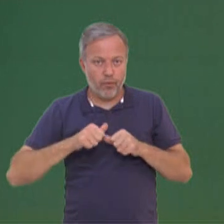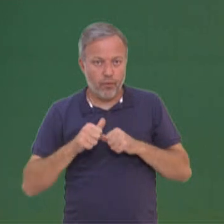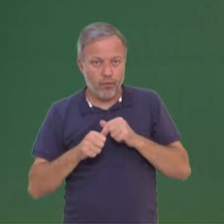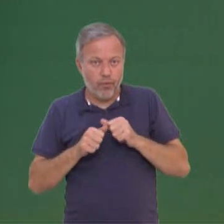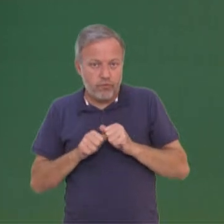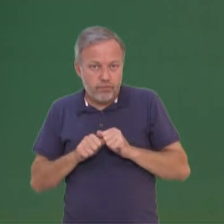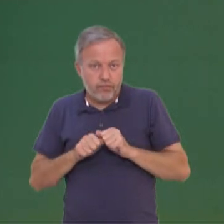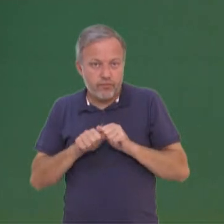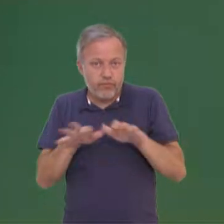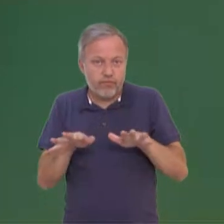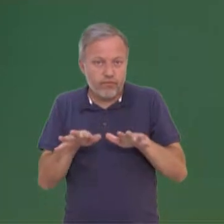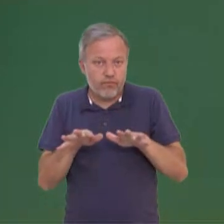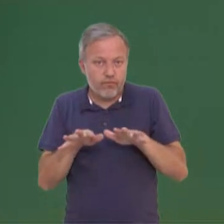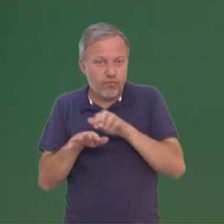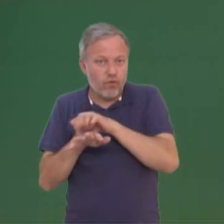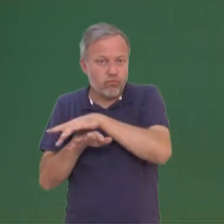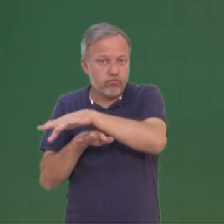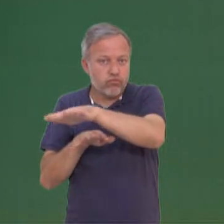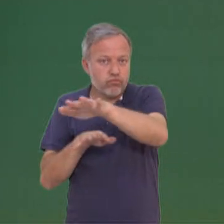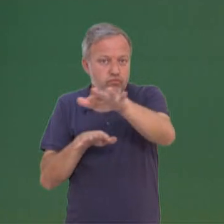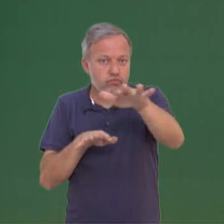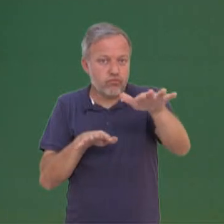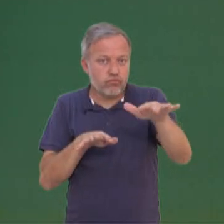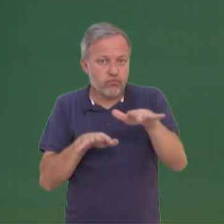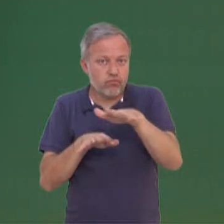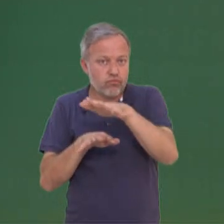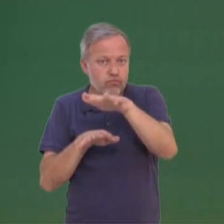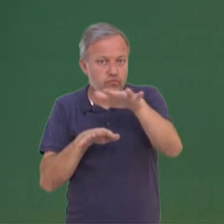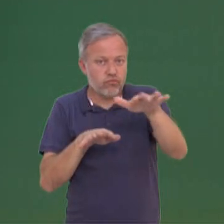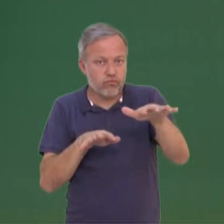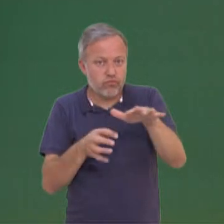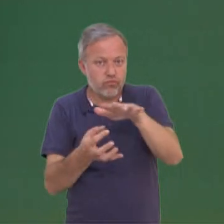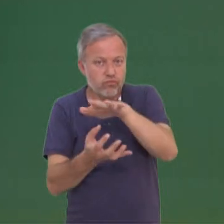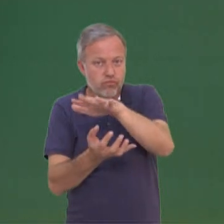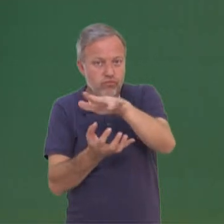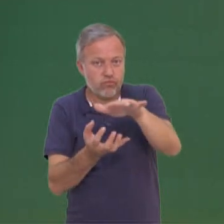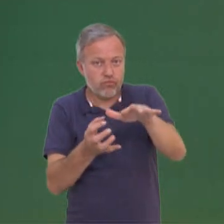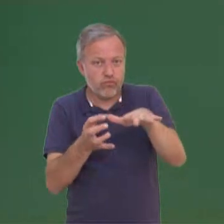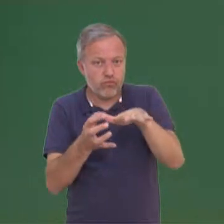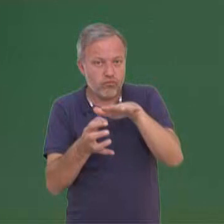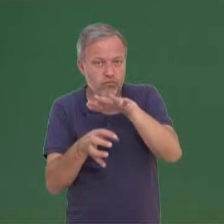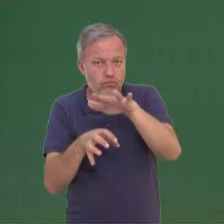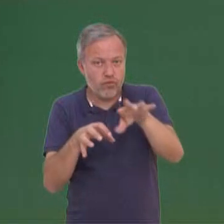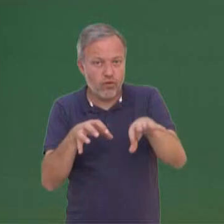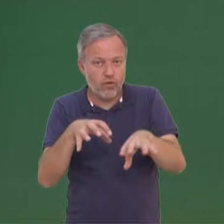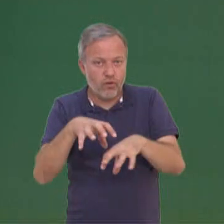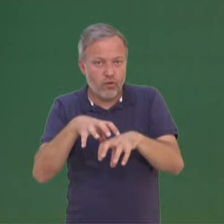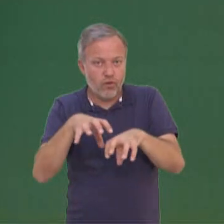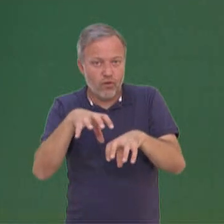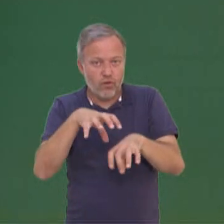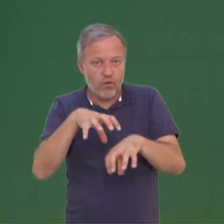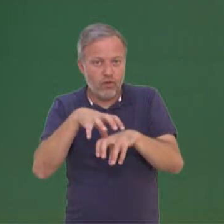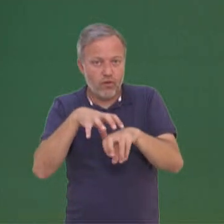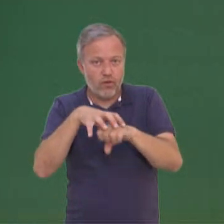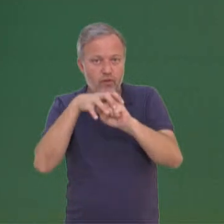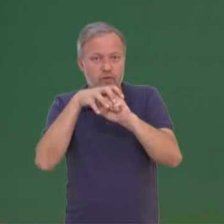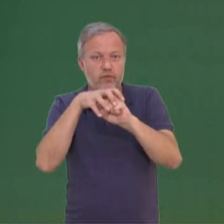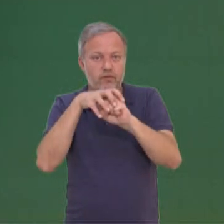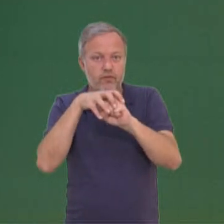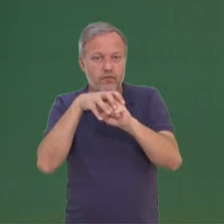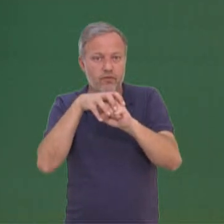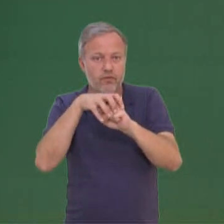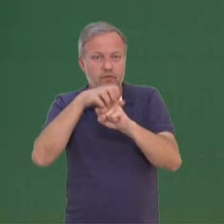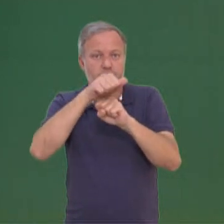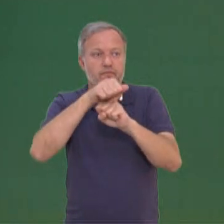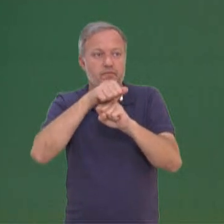enzimas digestivas no ambiente, que fragmentam macromoléculas menores, permitindo sua absorção. Correta